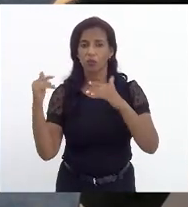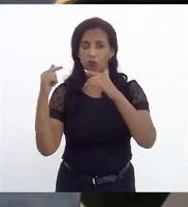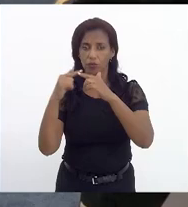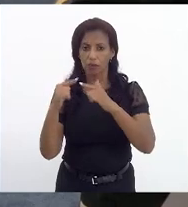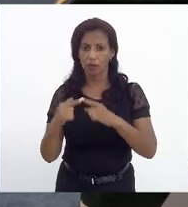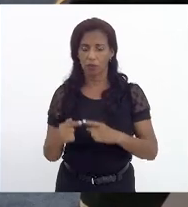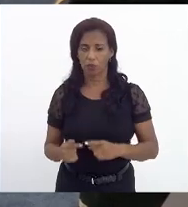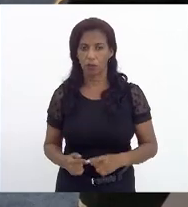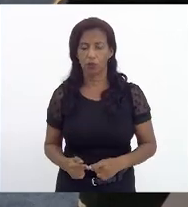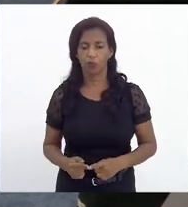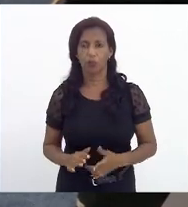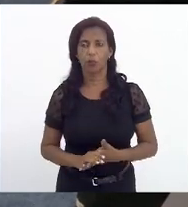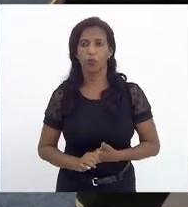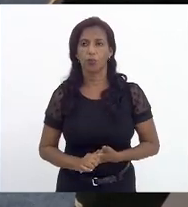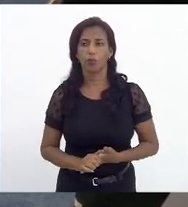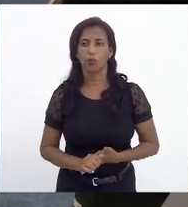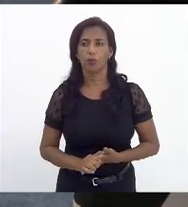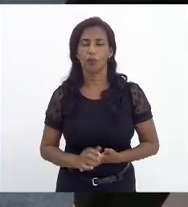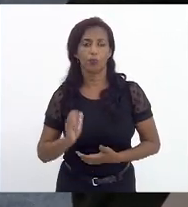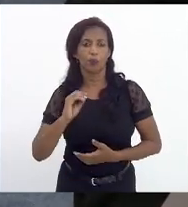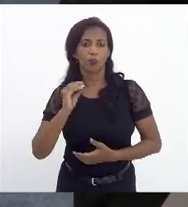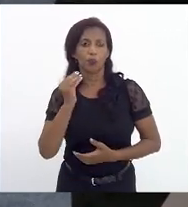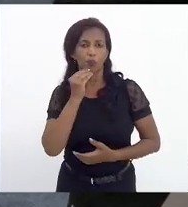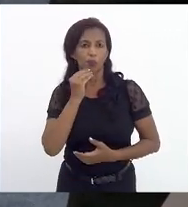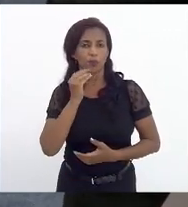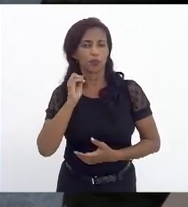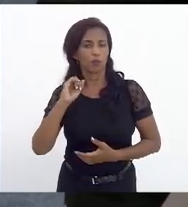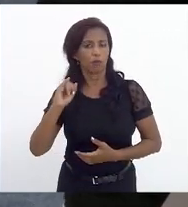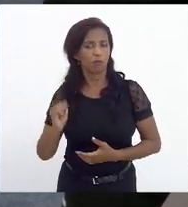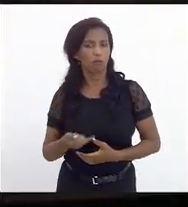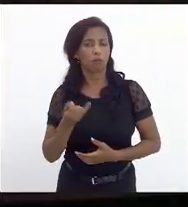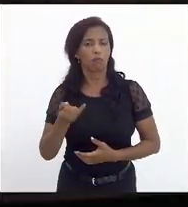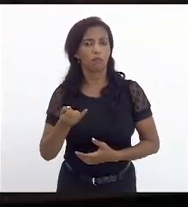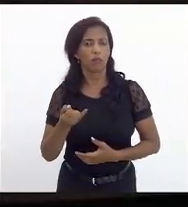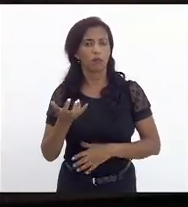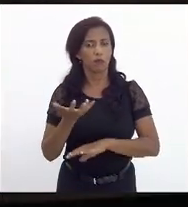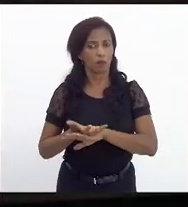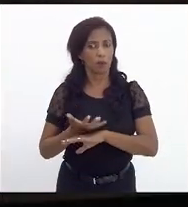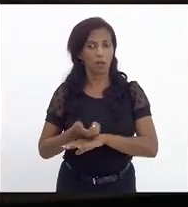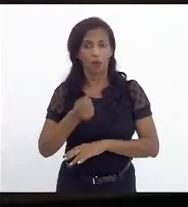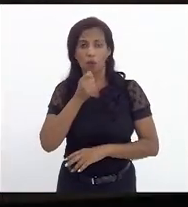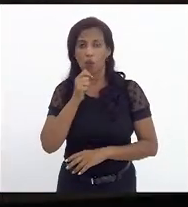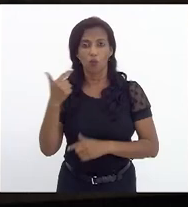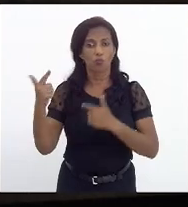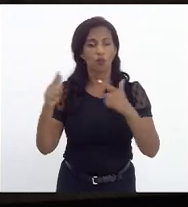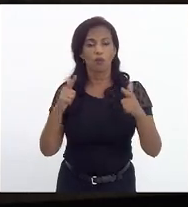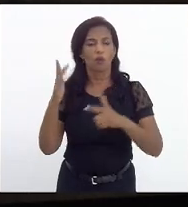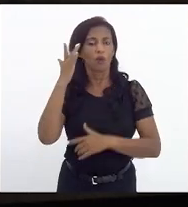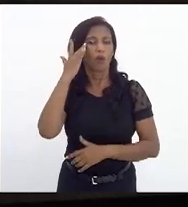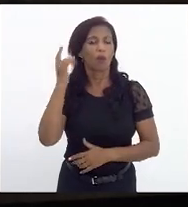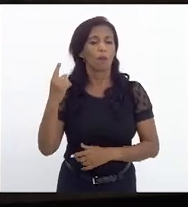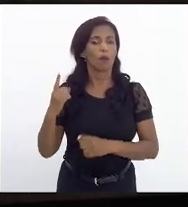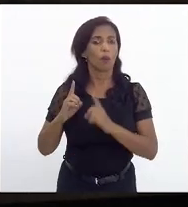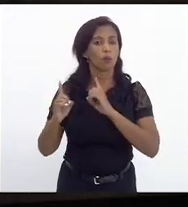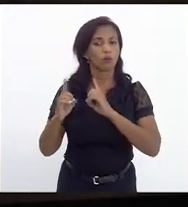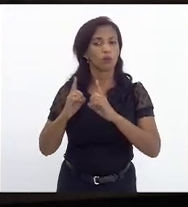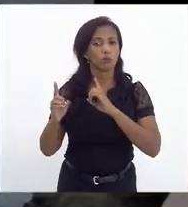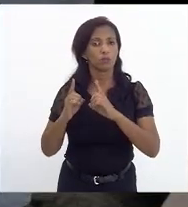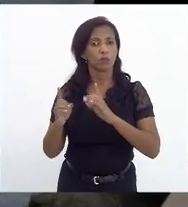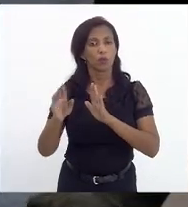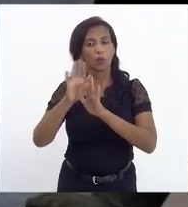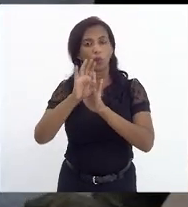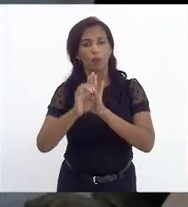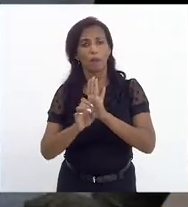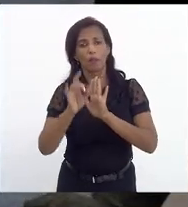acordos e a possível aprovação da matéria. Para que não tenhamos amanhã no Colégio de Líderes um debate emenda